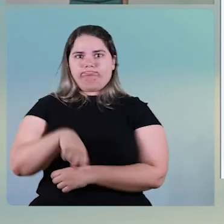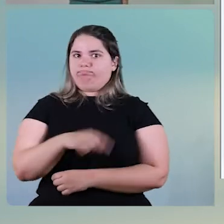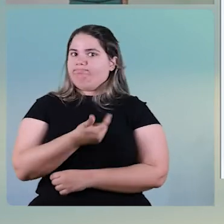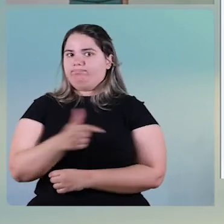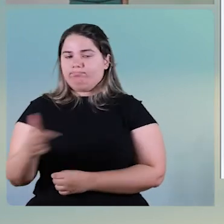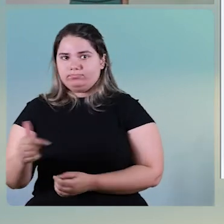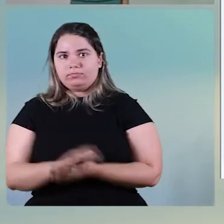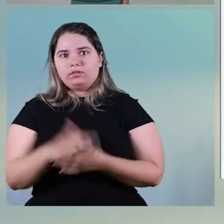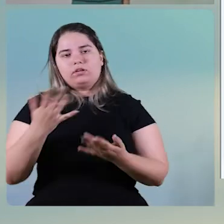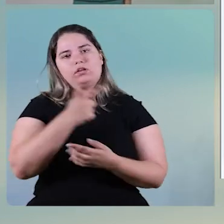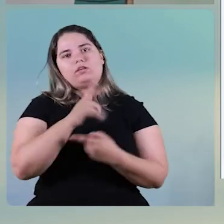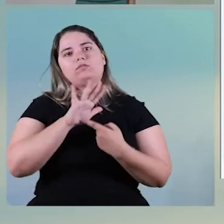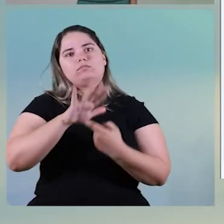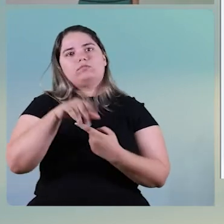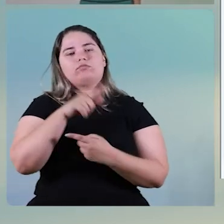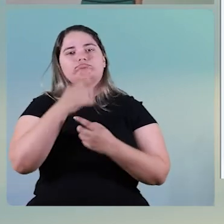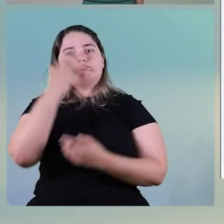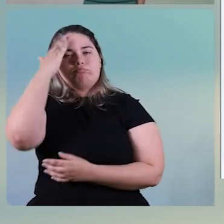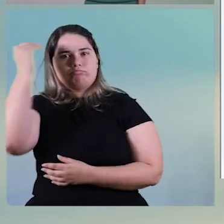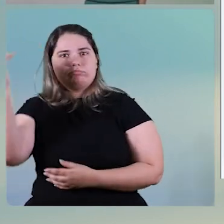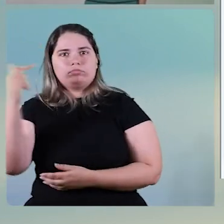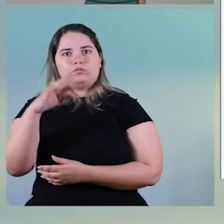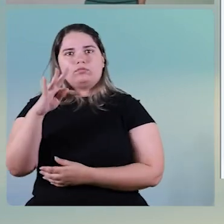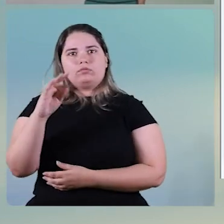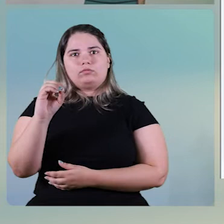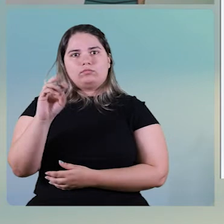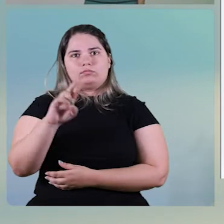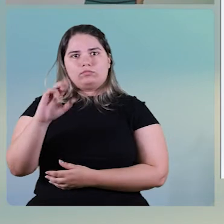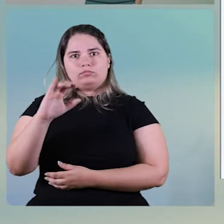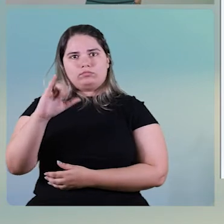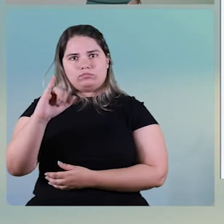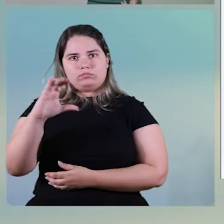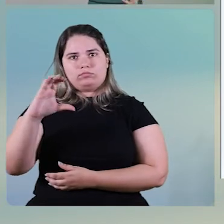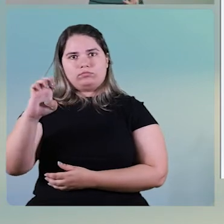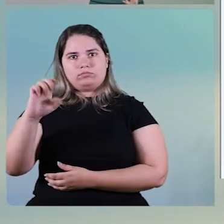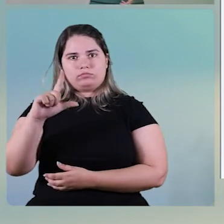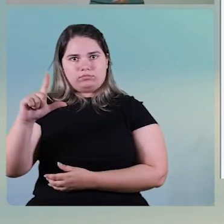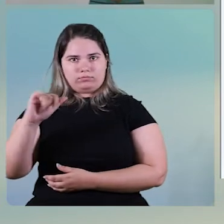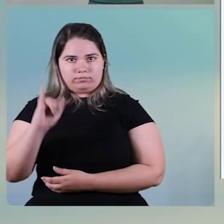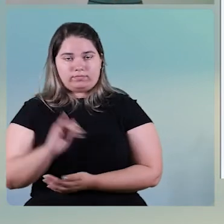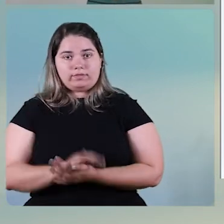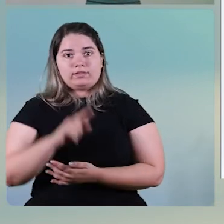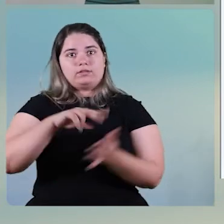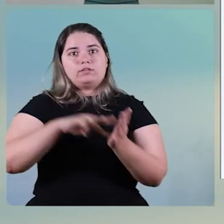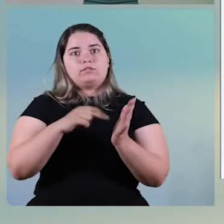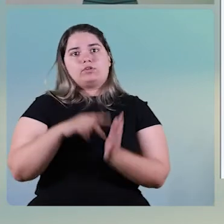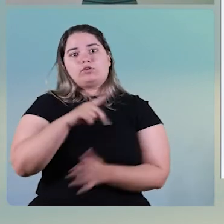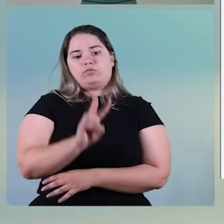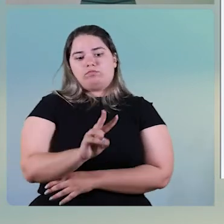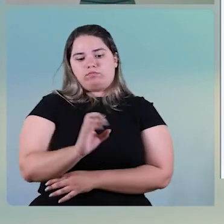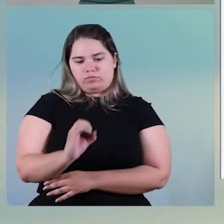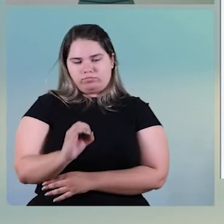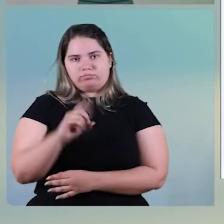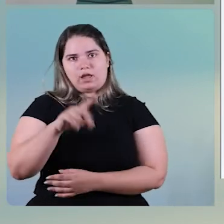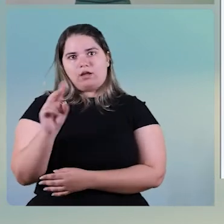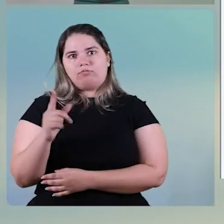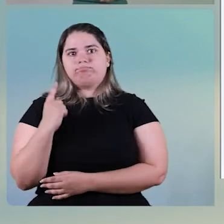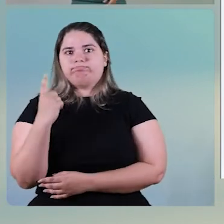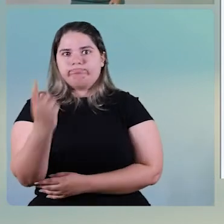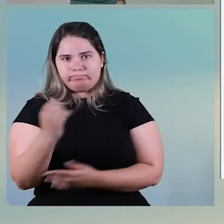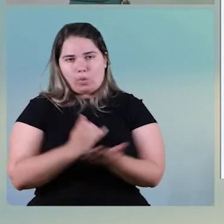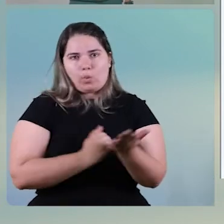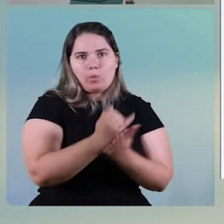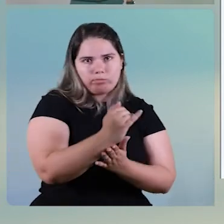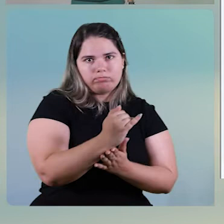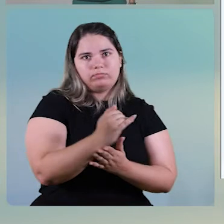gente conhece como equação de Torricelli, né? Em que o V0 é a velocidade inicial, a velocidade no instante t igual a